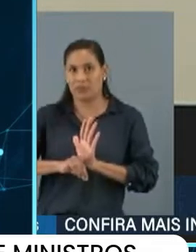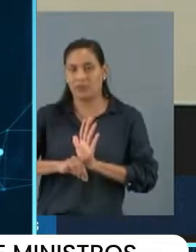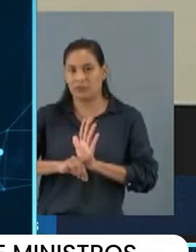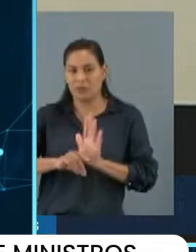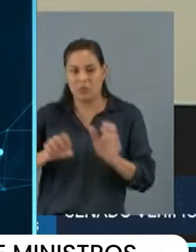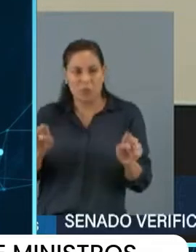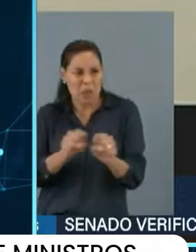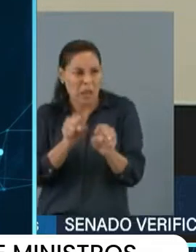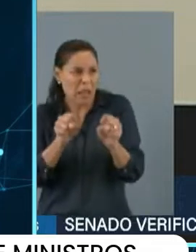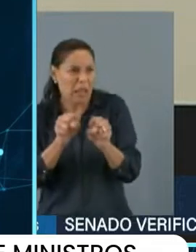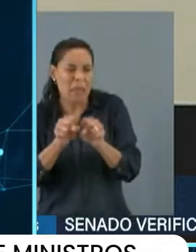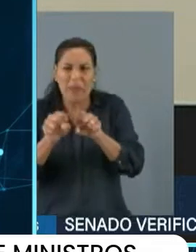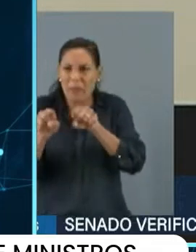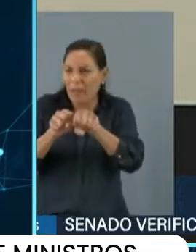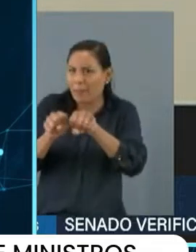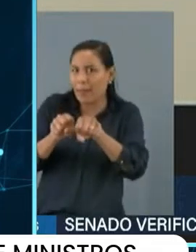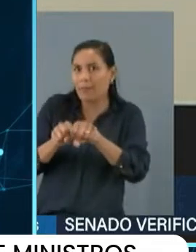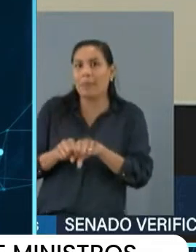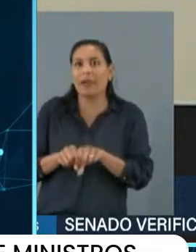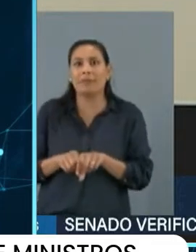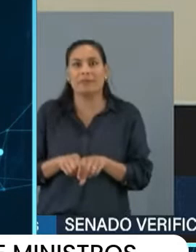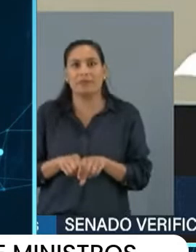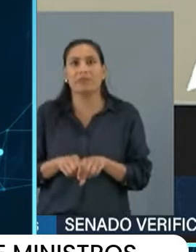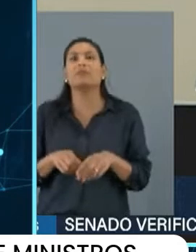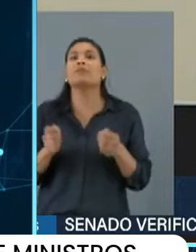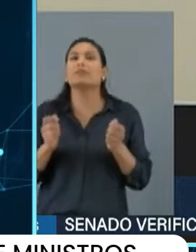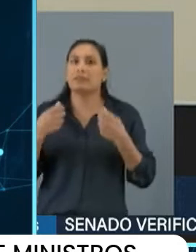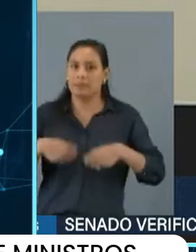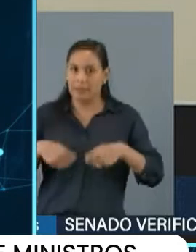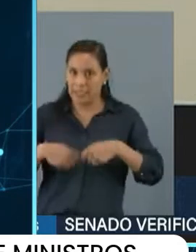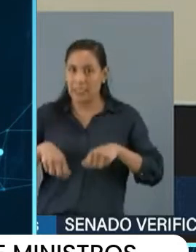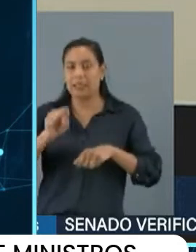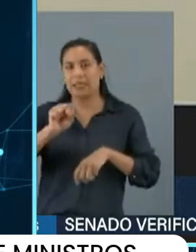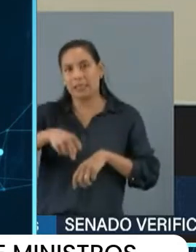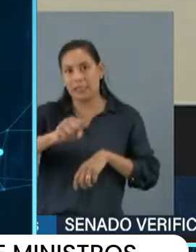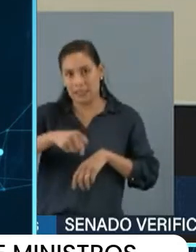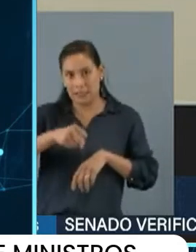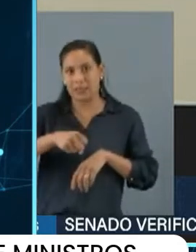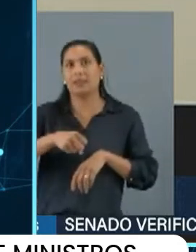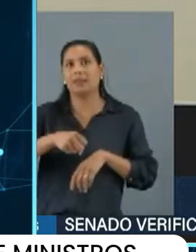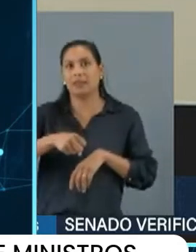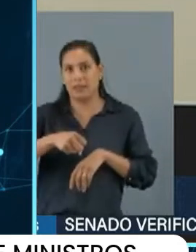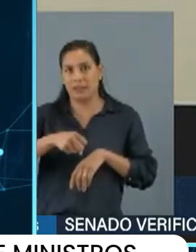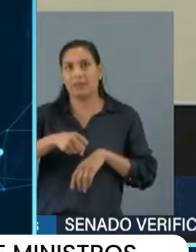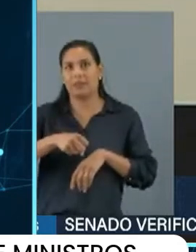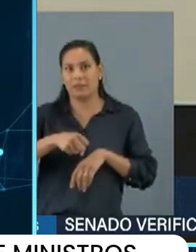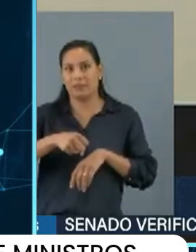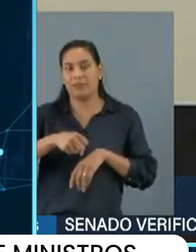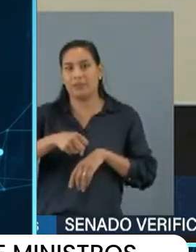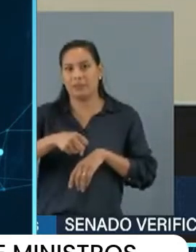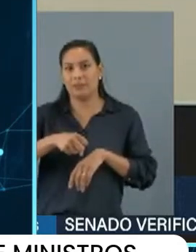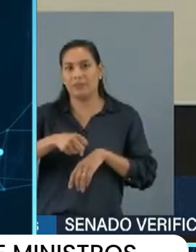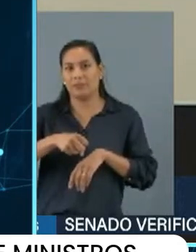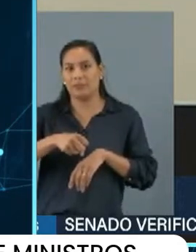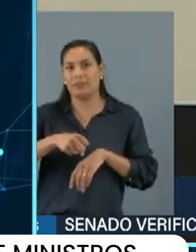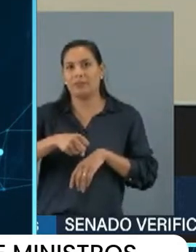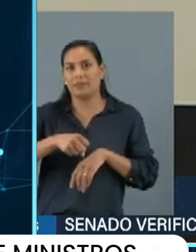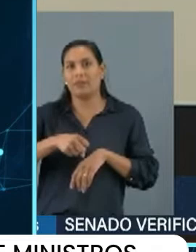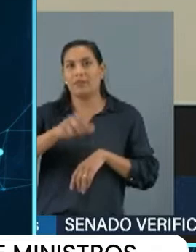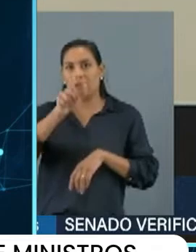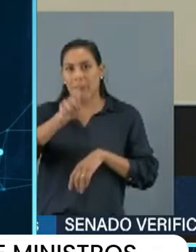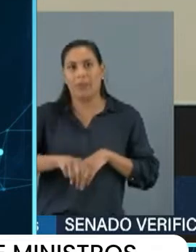a Venezuela, a Coreia do Norte, lá não tem X. Né? E você vê, por exemplo, o próprio Marco Rubio, senador,